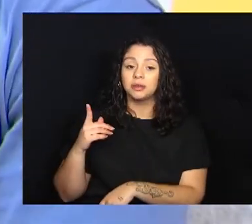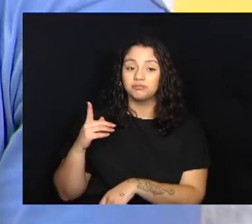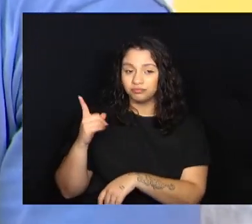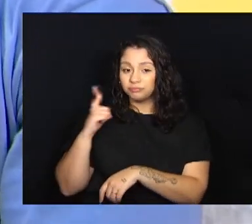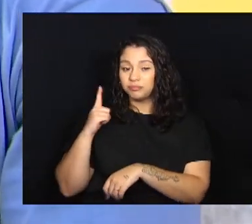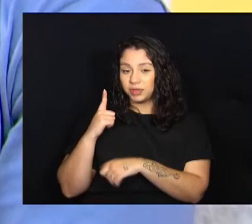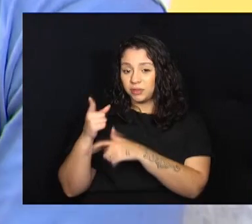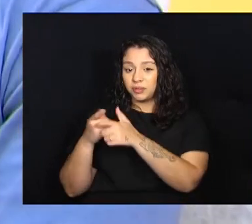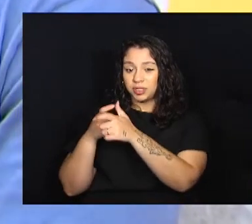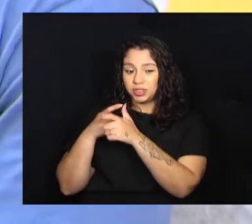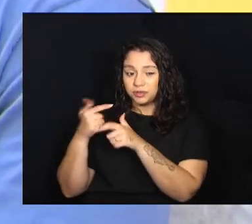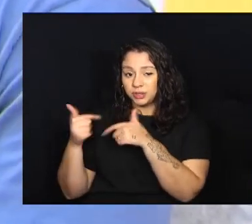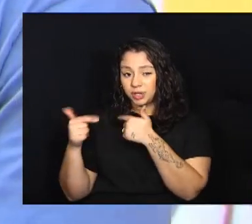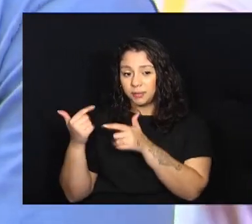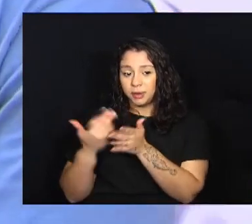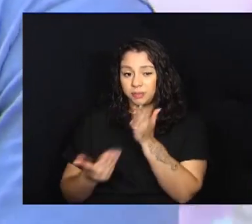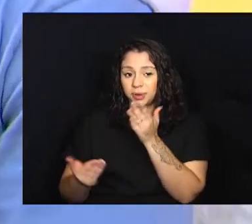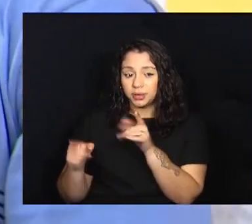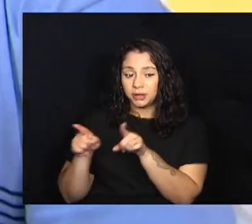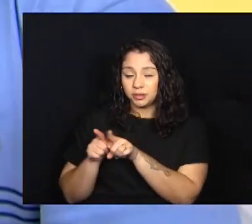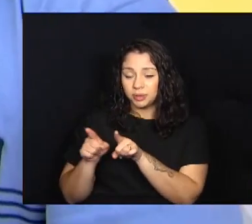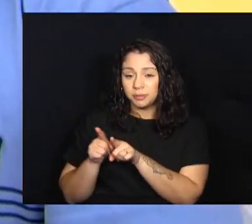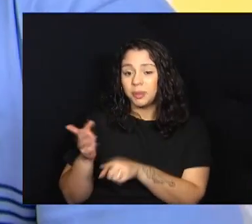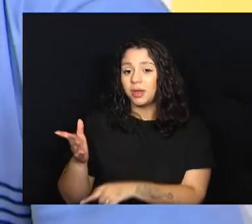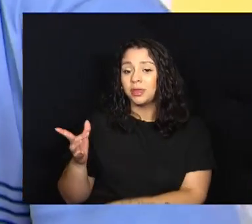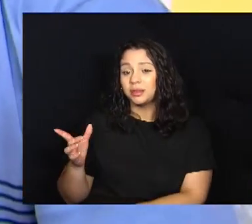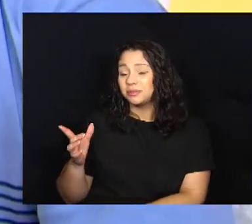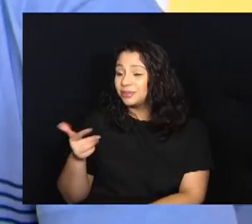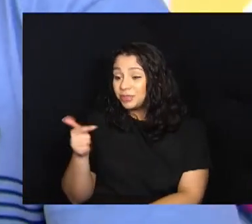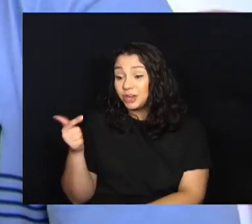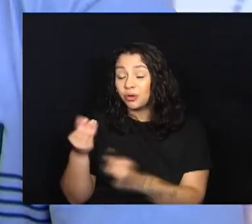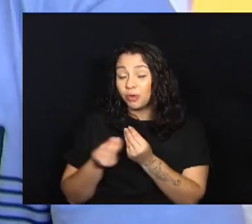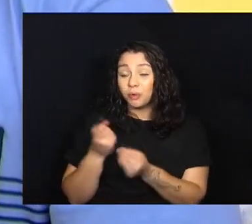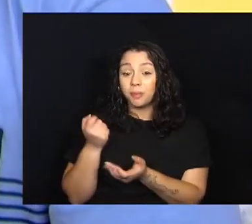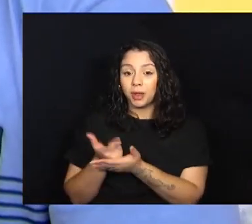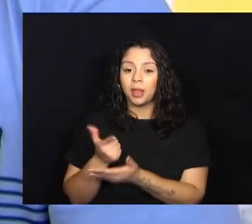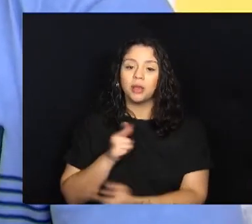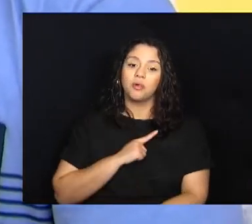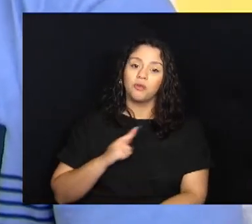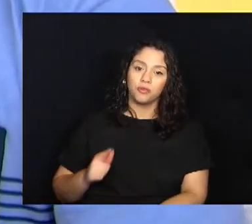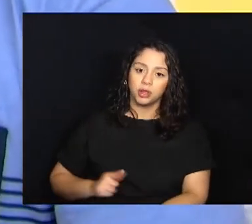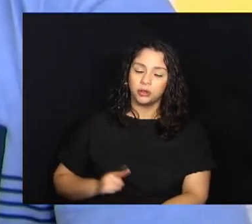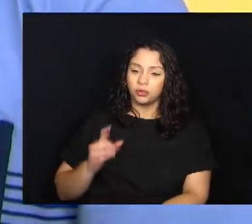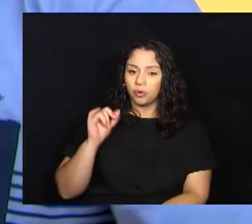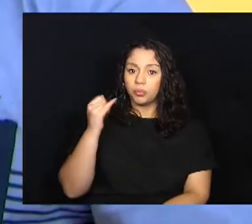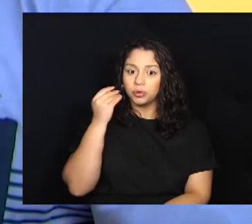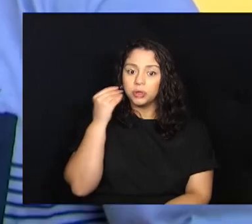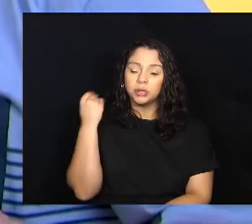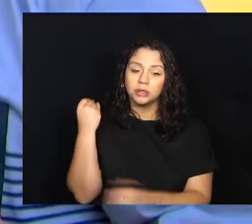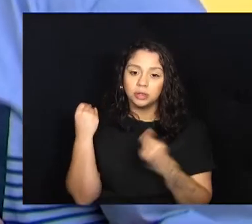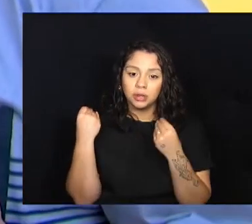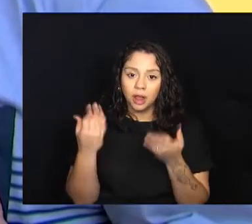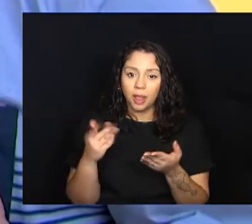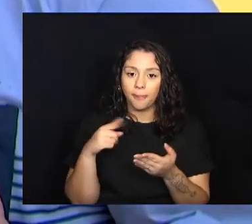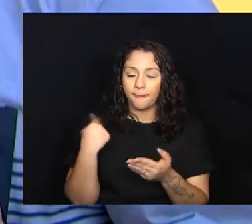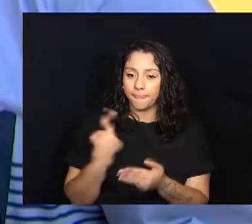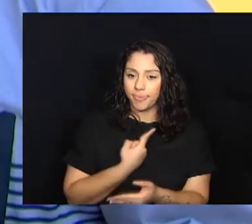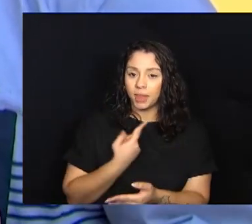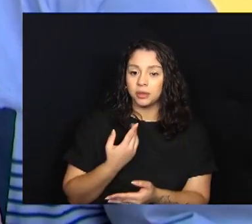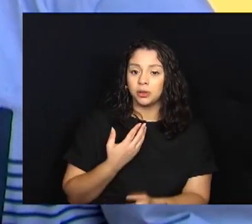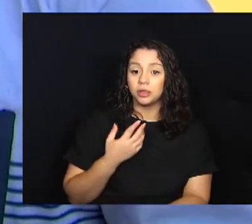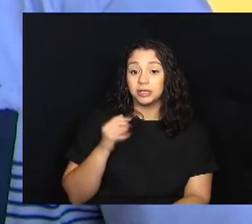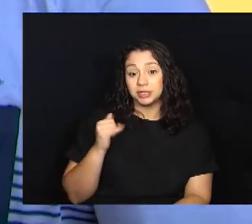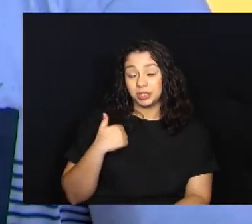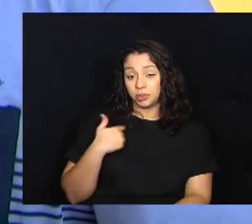acabaram perdendo emprego, acabaram ficando, né, sem como pagar. Aí o governo veio dar essa oportunidade para eles, né, para nós, se eu tivesse,